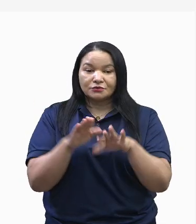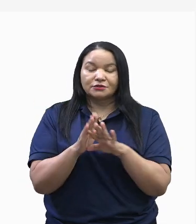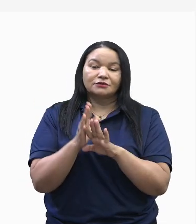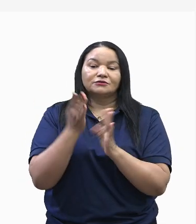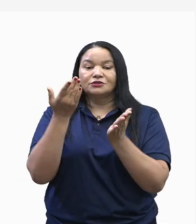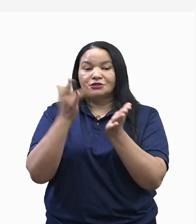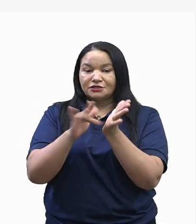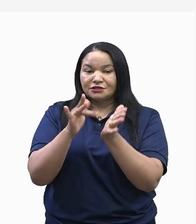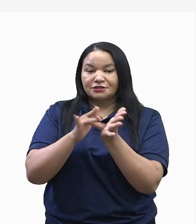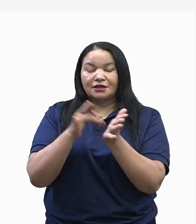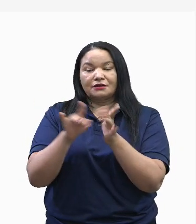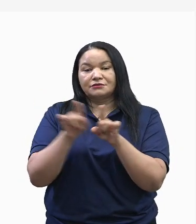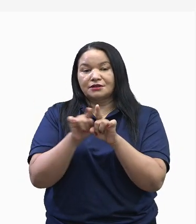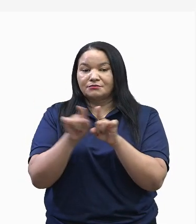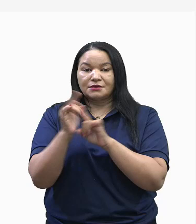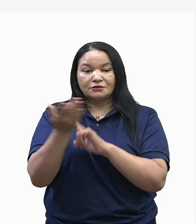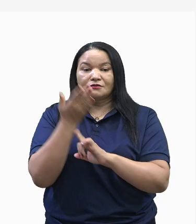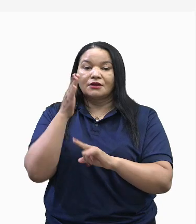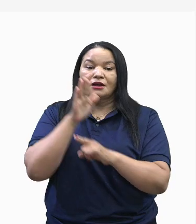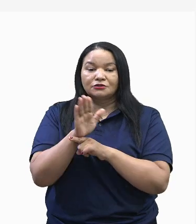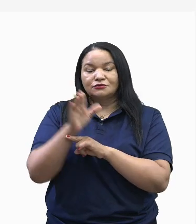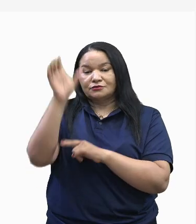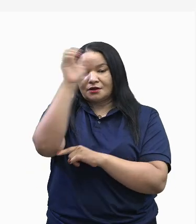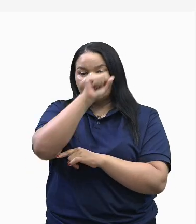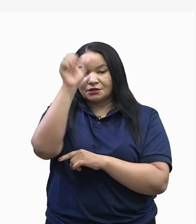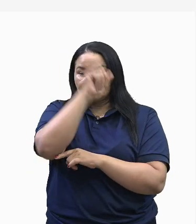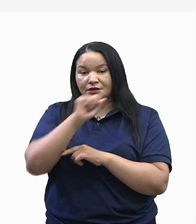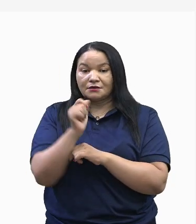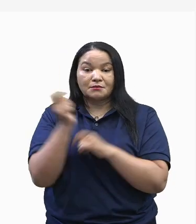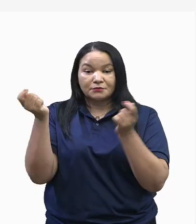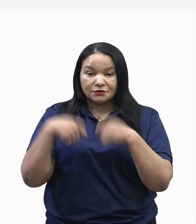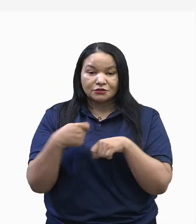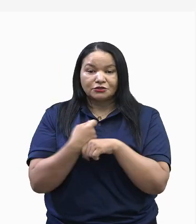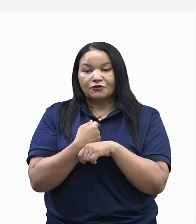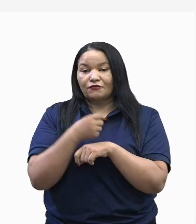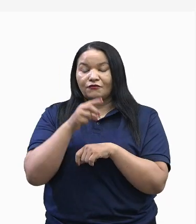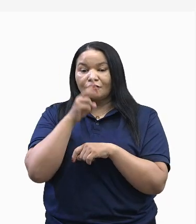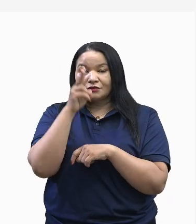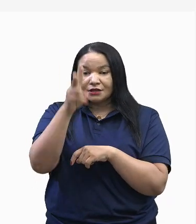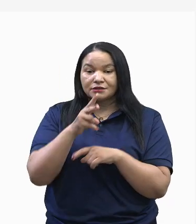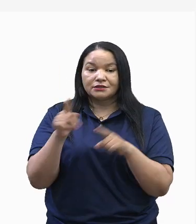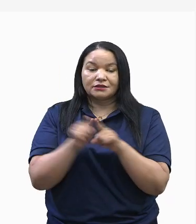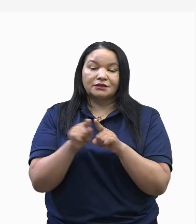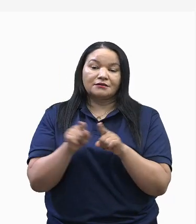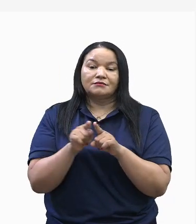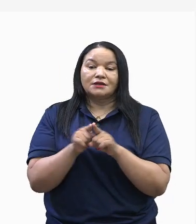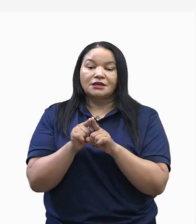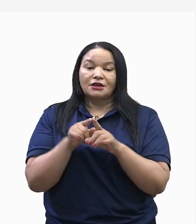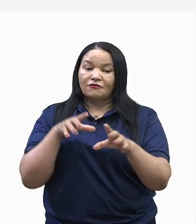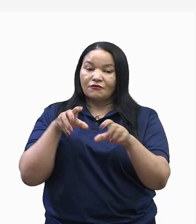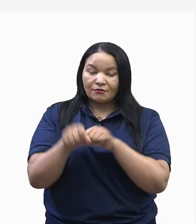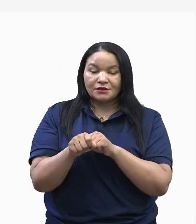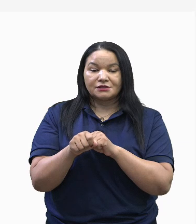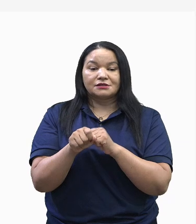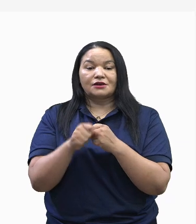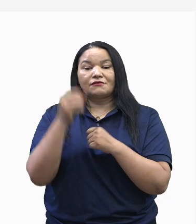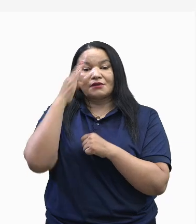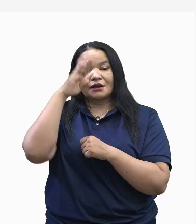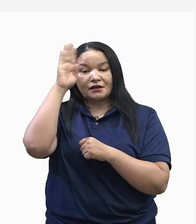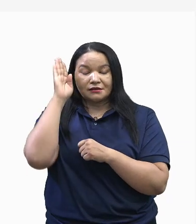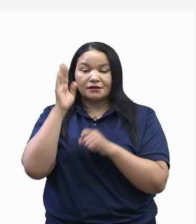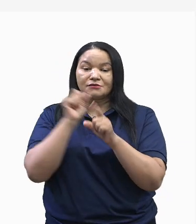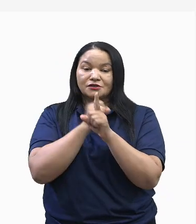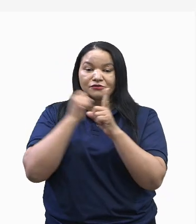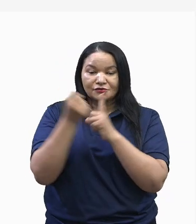conclusão digital e aprendizado capaz de fortalecer a formação e acadêmica, né?